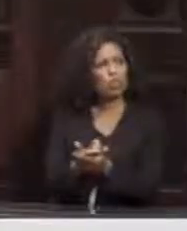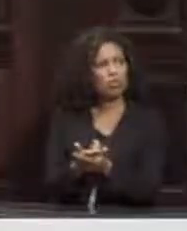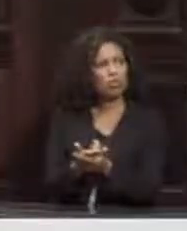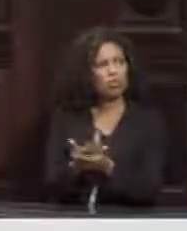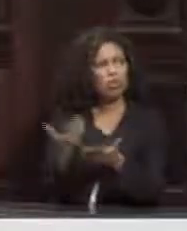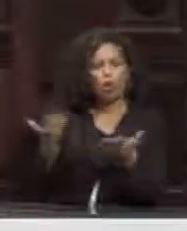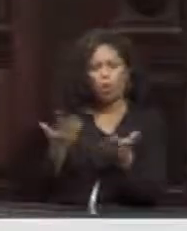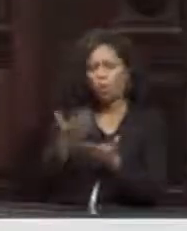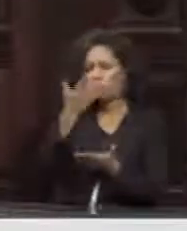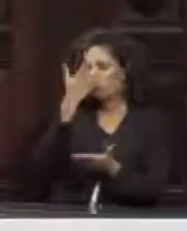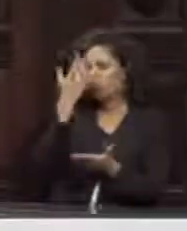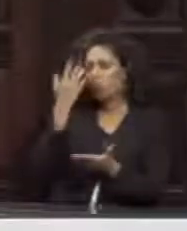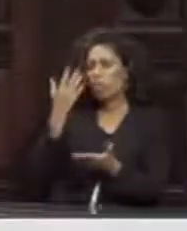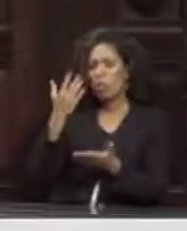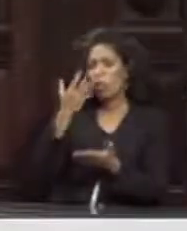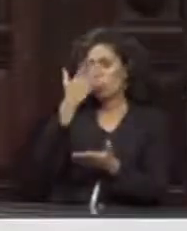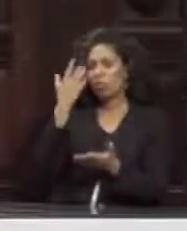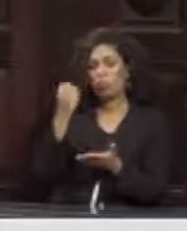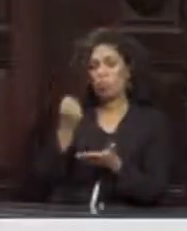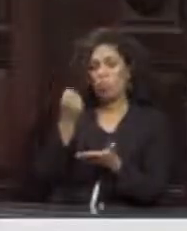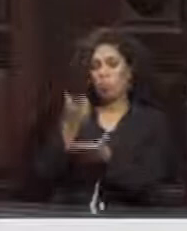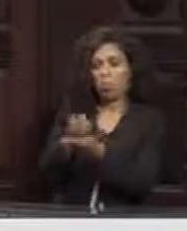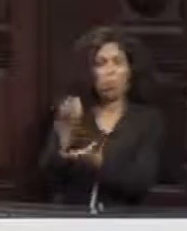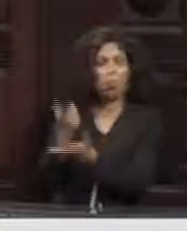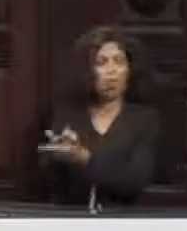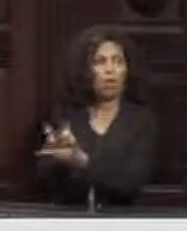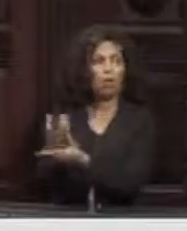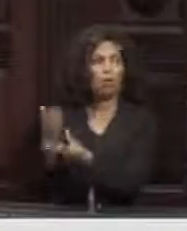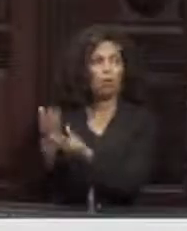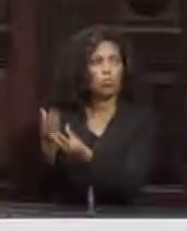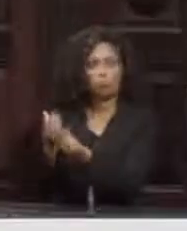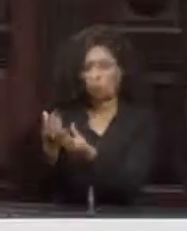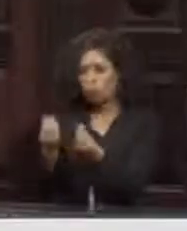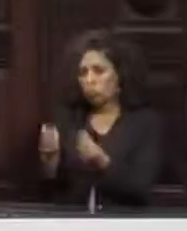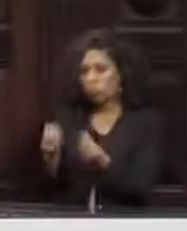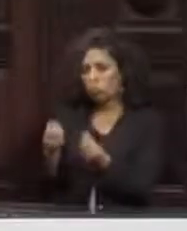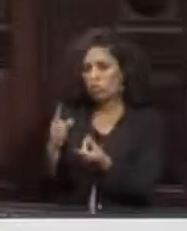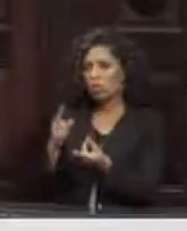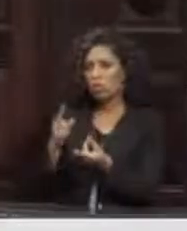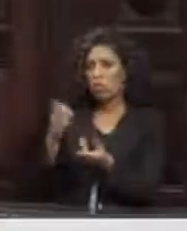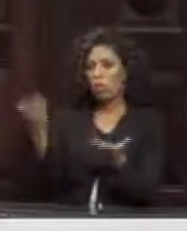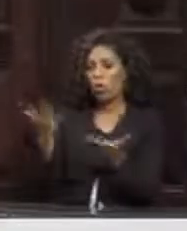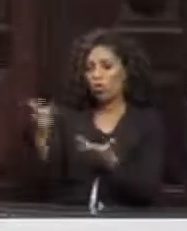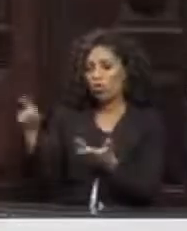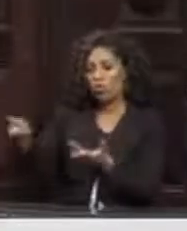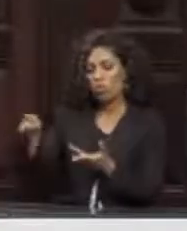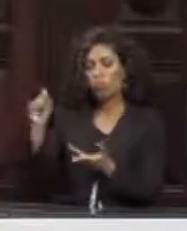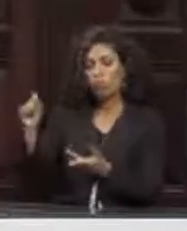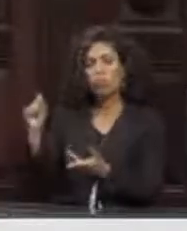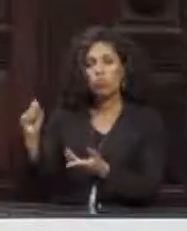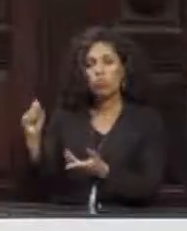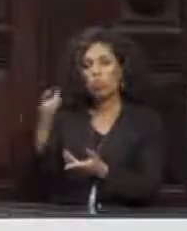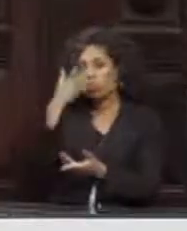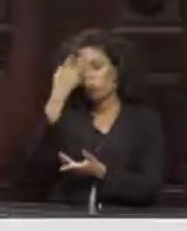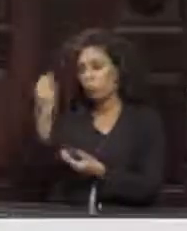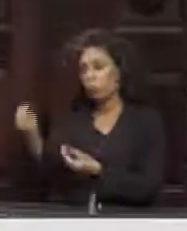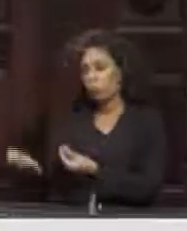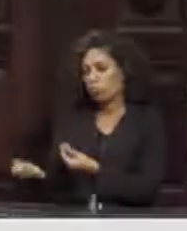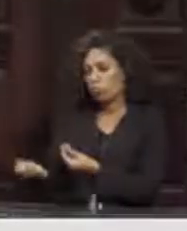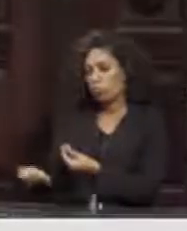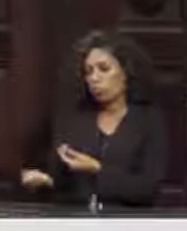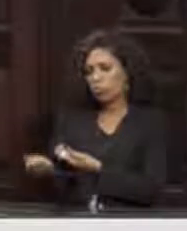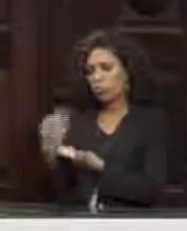são os grandes contribuintes, eles são os grandes recolhedores, porque o ICMS quem paga